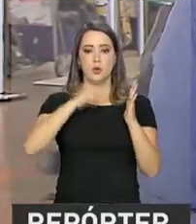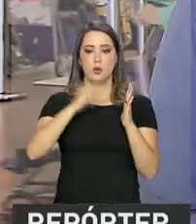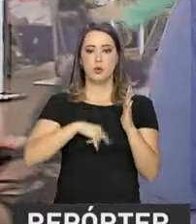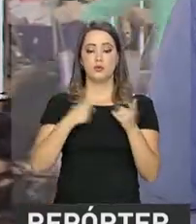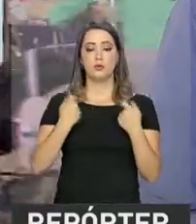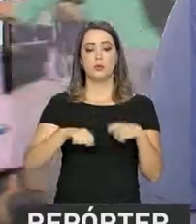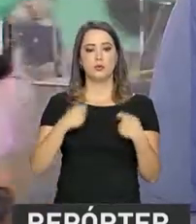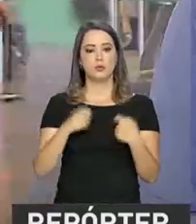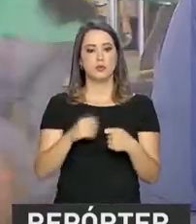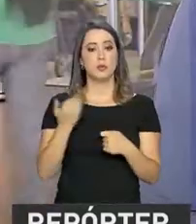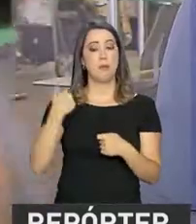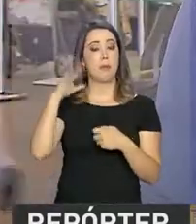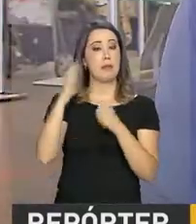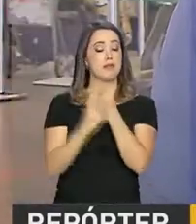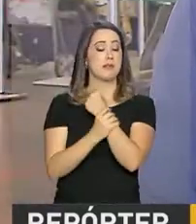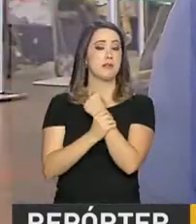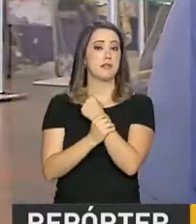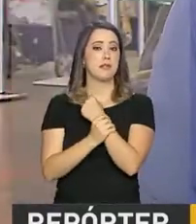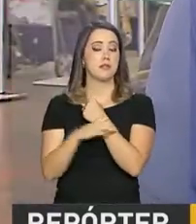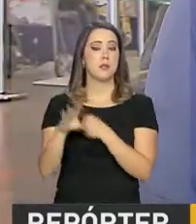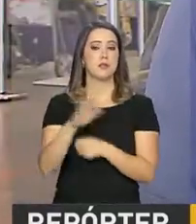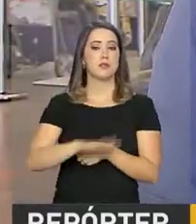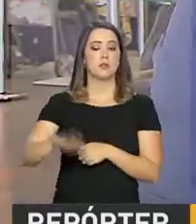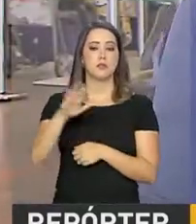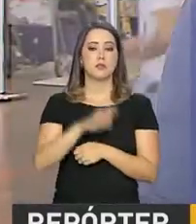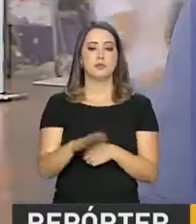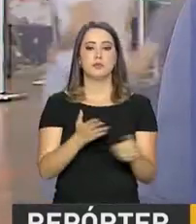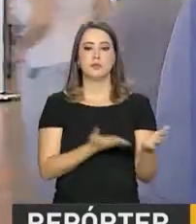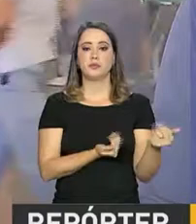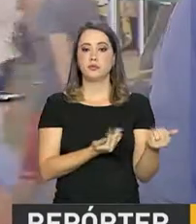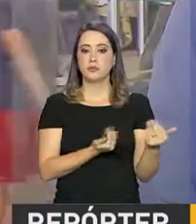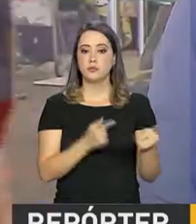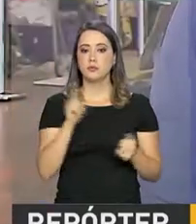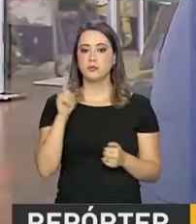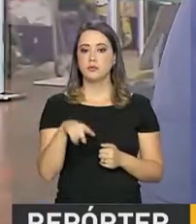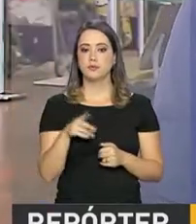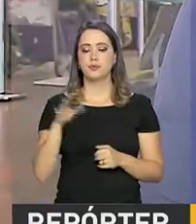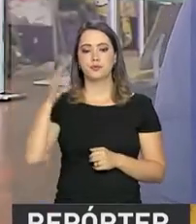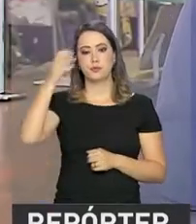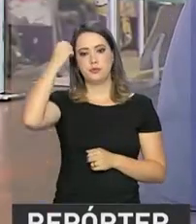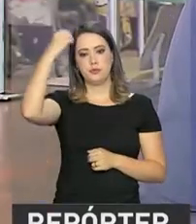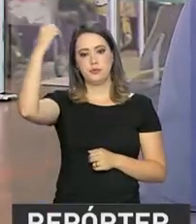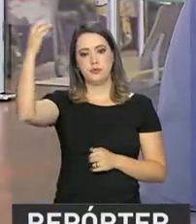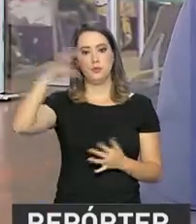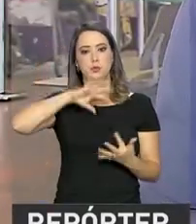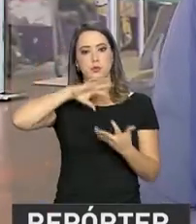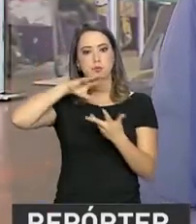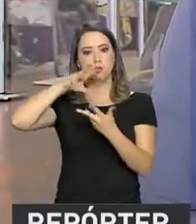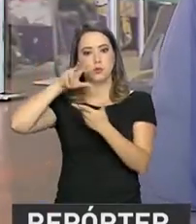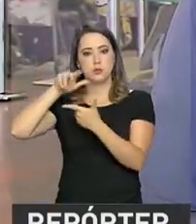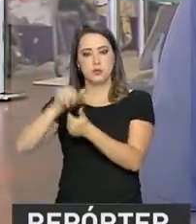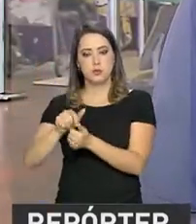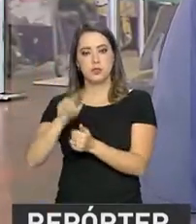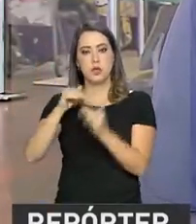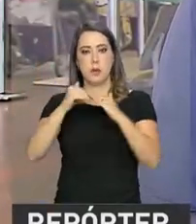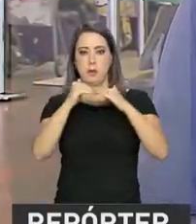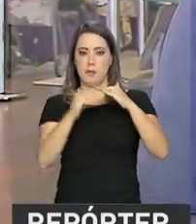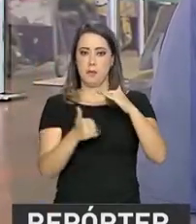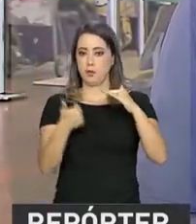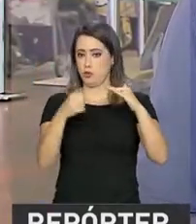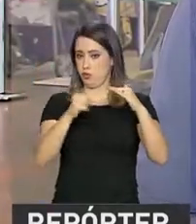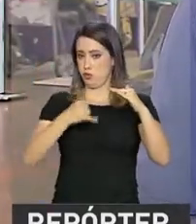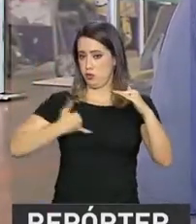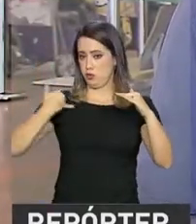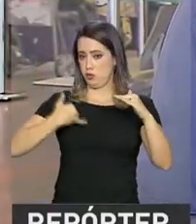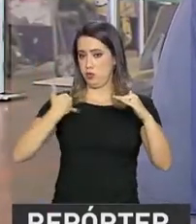embarque é para dar mais segurança para as crianças e adolescentes. Nos voos internacionais, os menores de 18